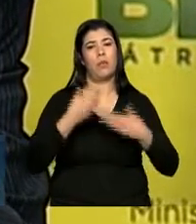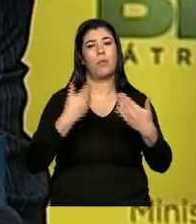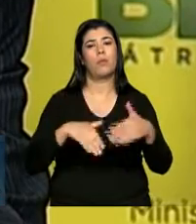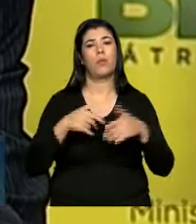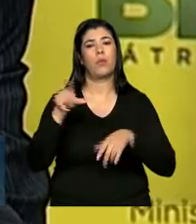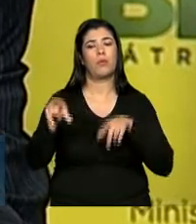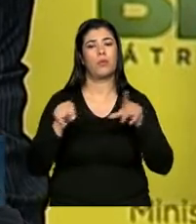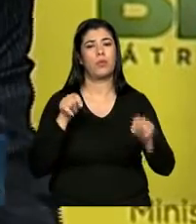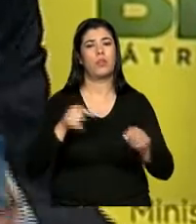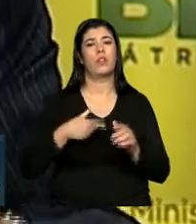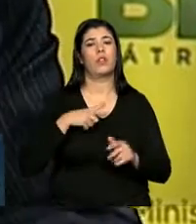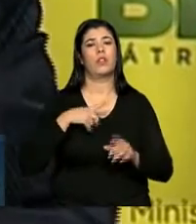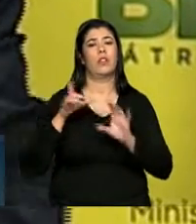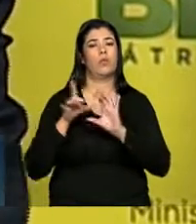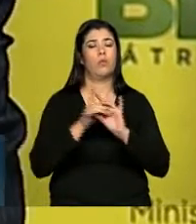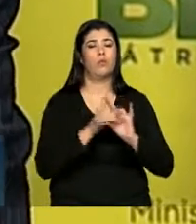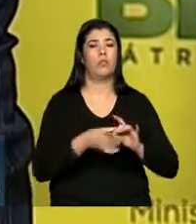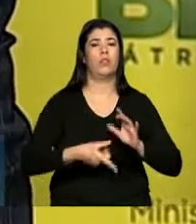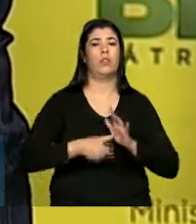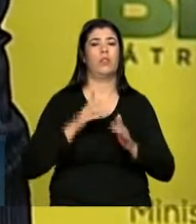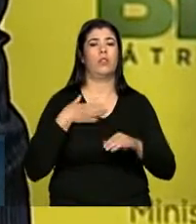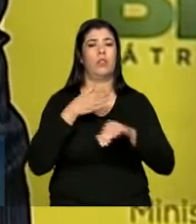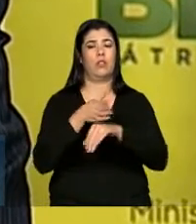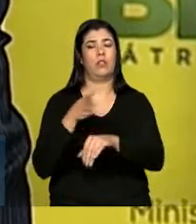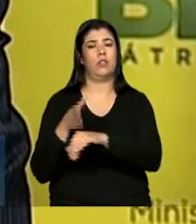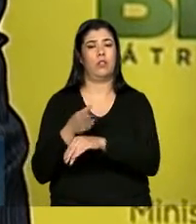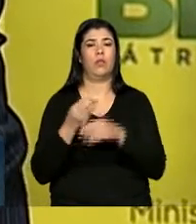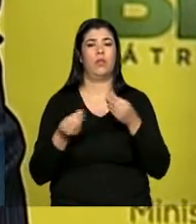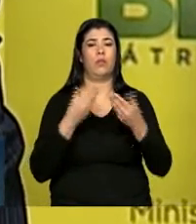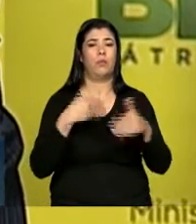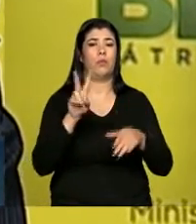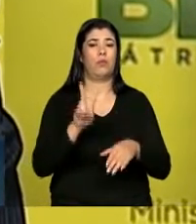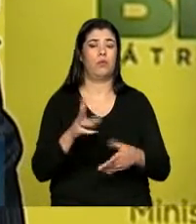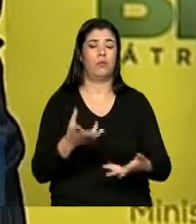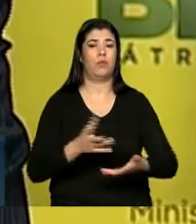que estão vinculados ao acesso a cada uma dessas instituições.